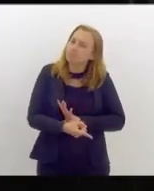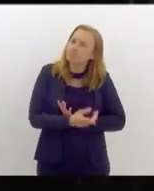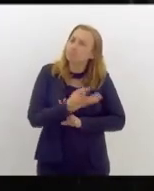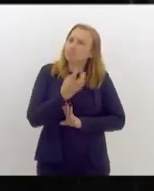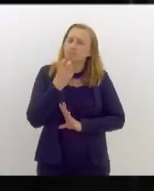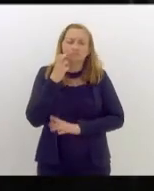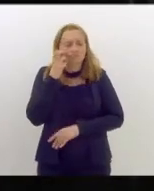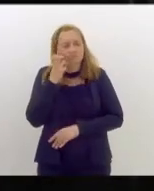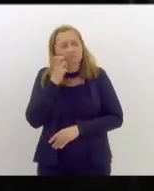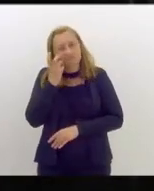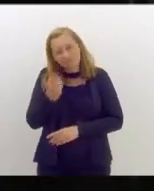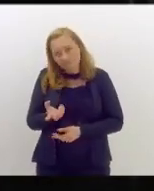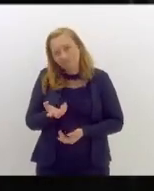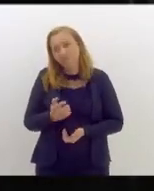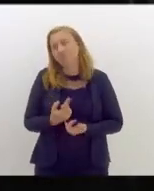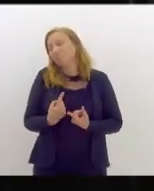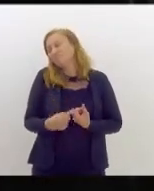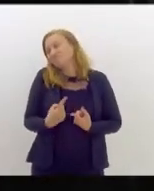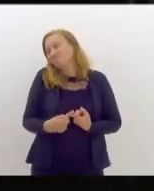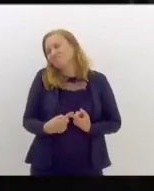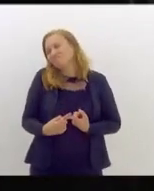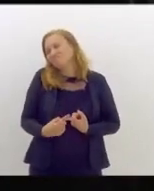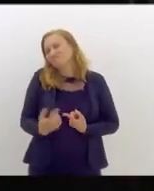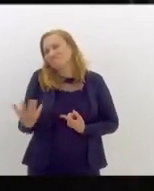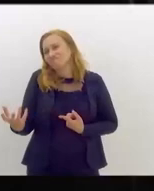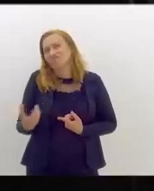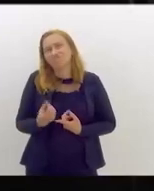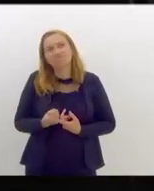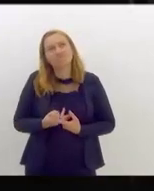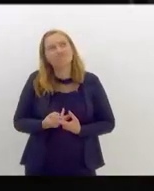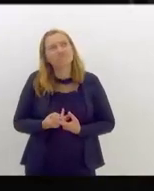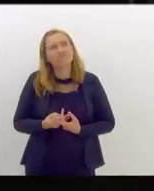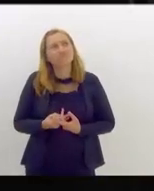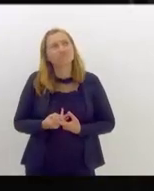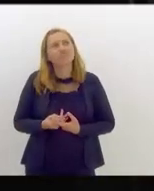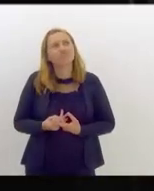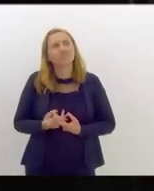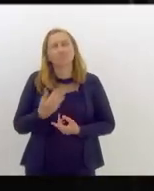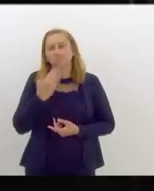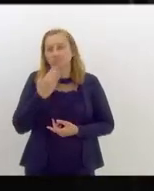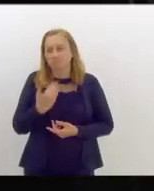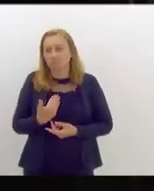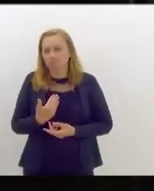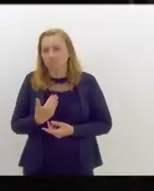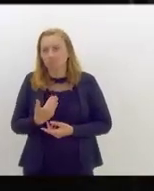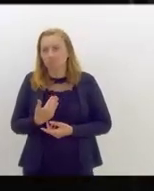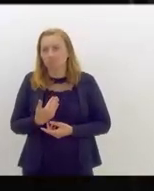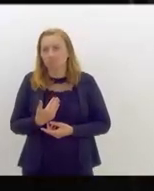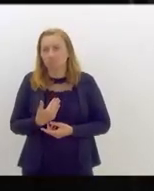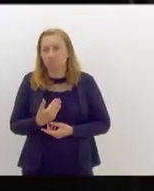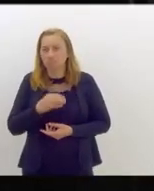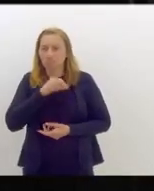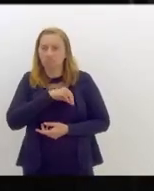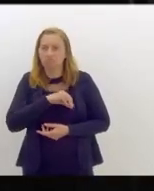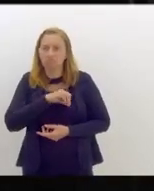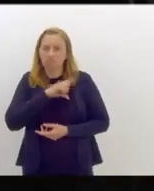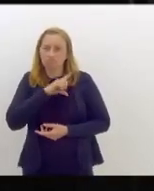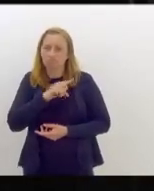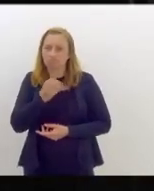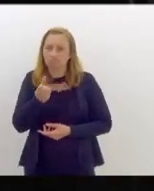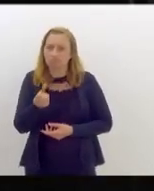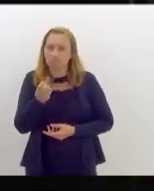constrangimento porque a gente recebe uma solicitação de um aumento 62%